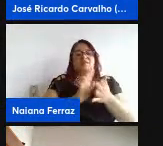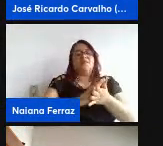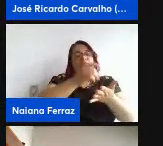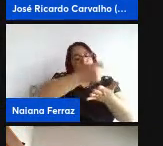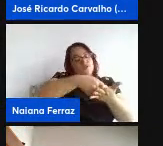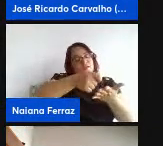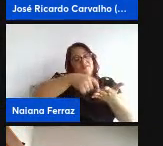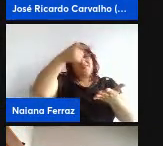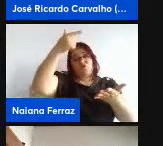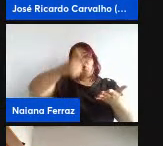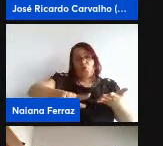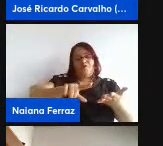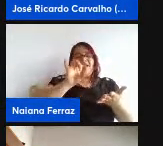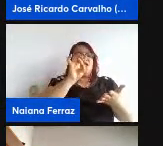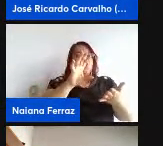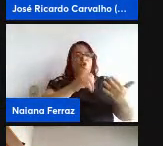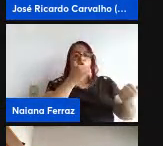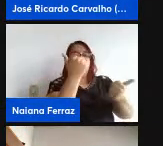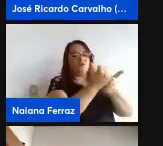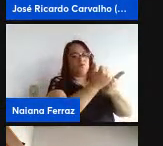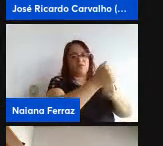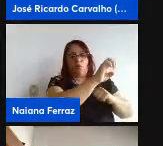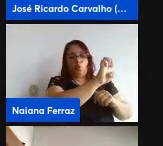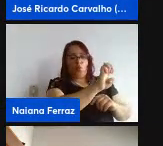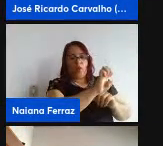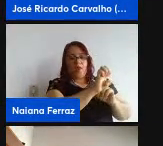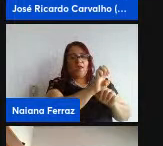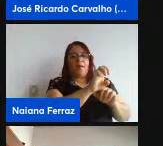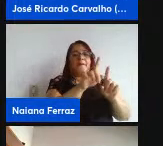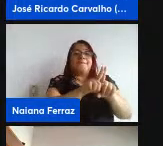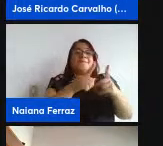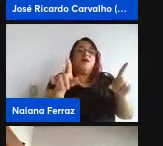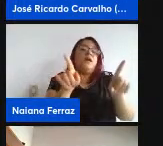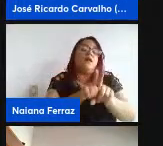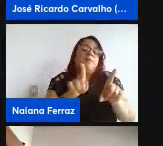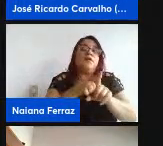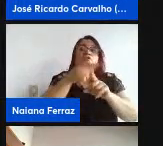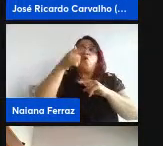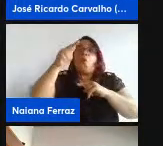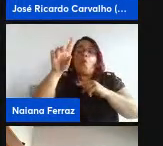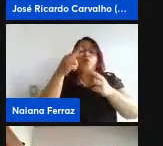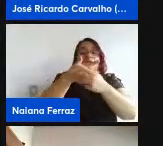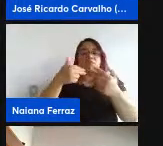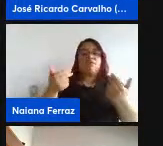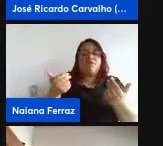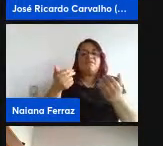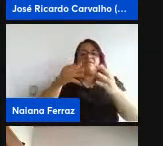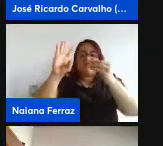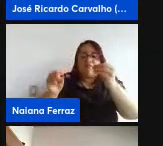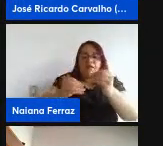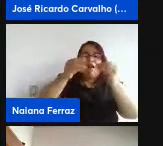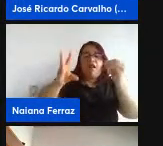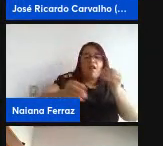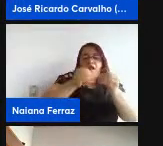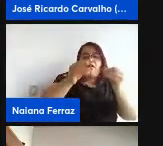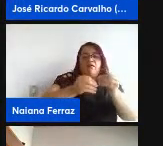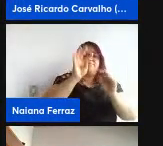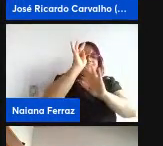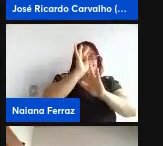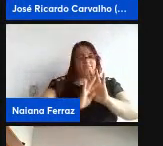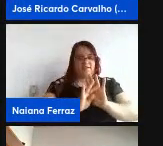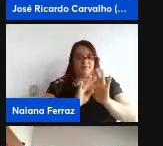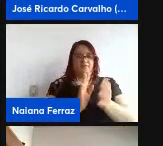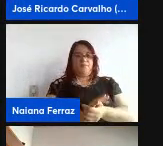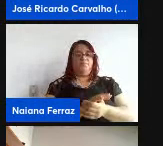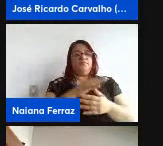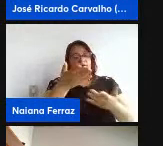de substituição do E, como também dos outros elementos que constituem esse texto. Mas está aqui. O sapo foi